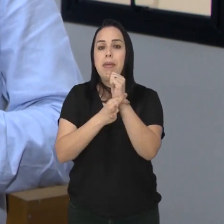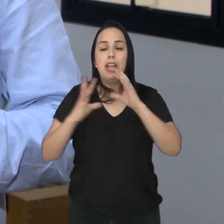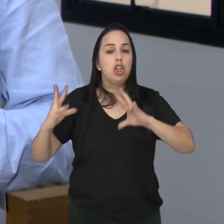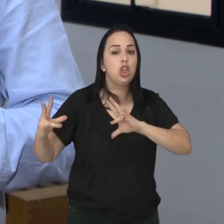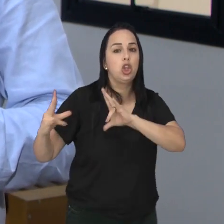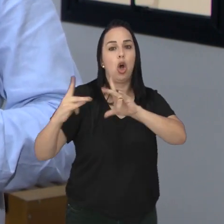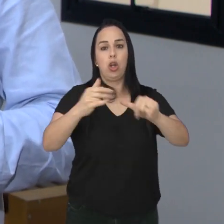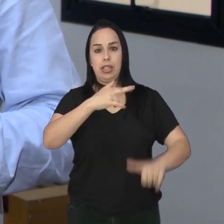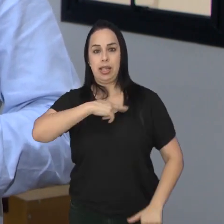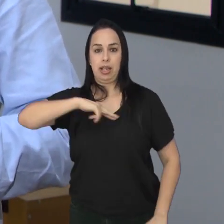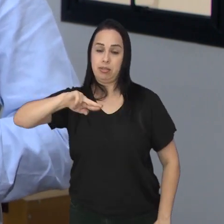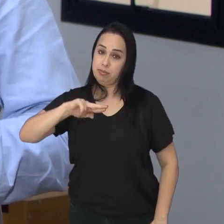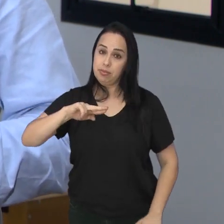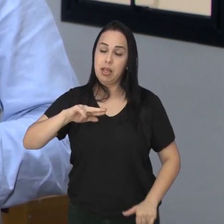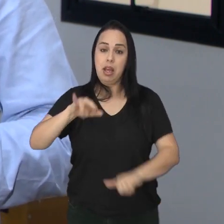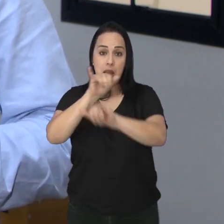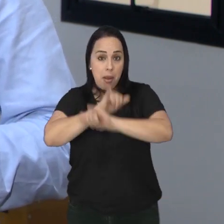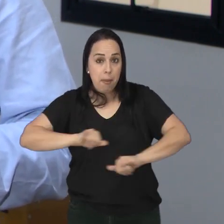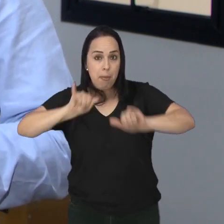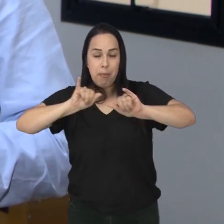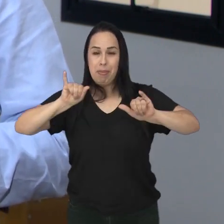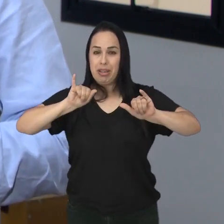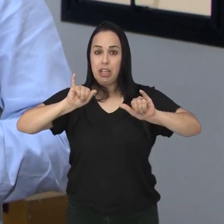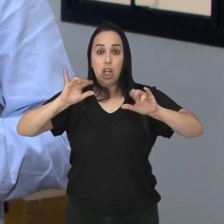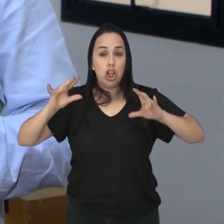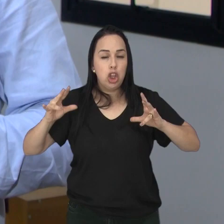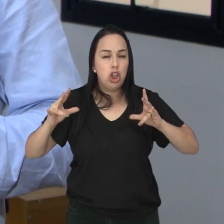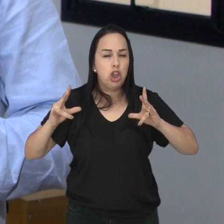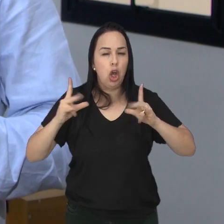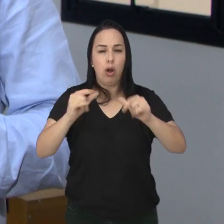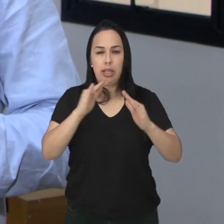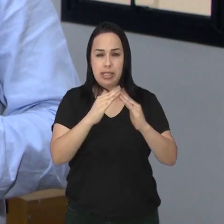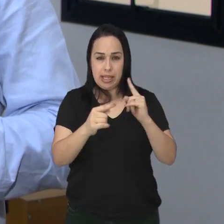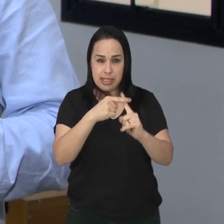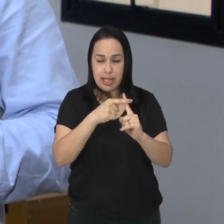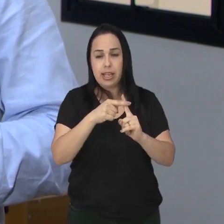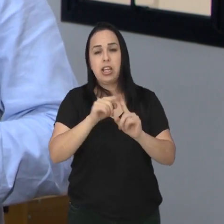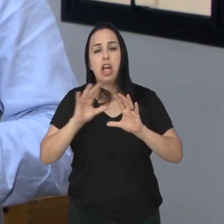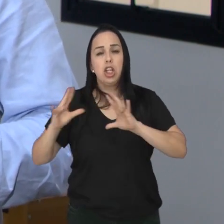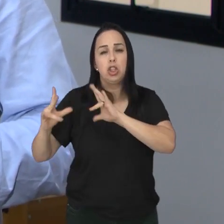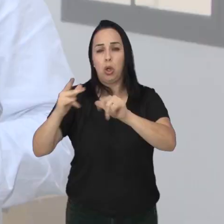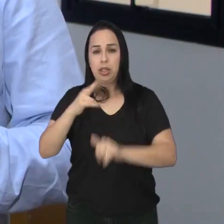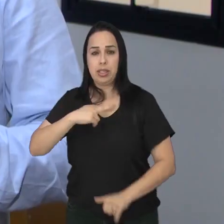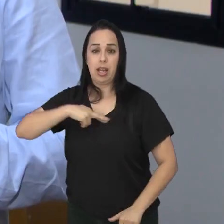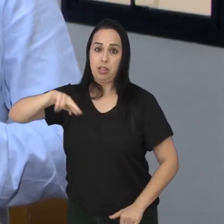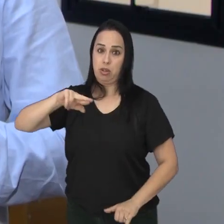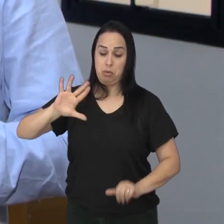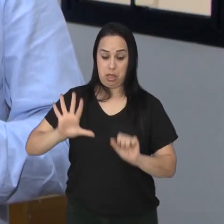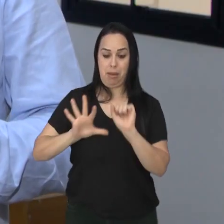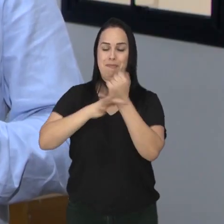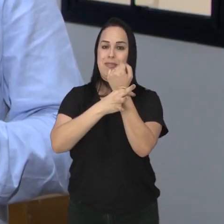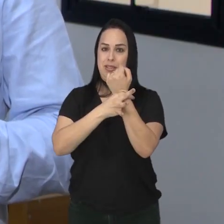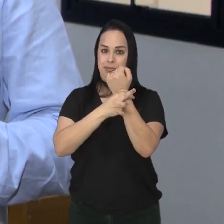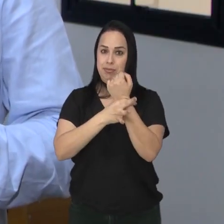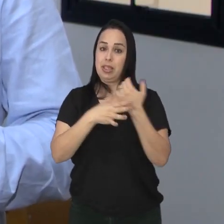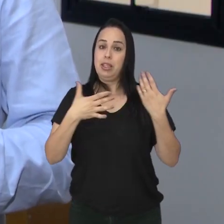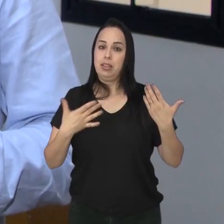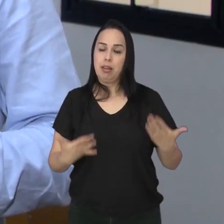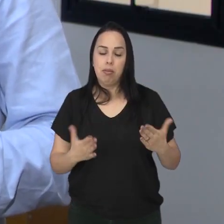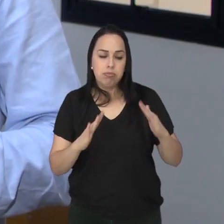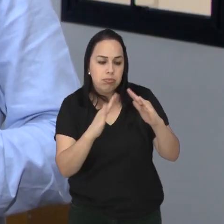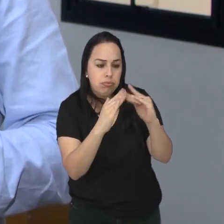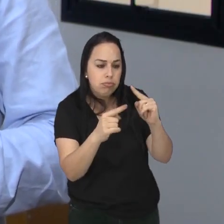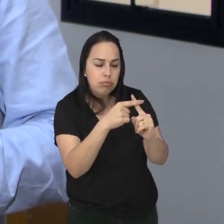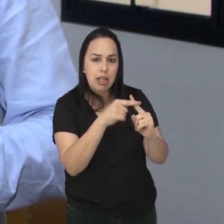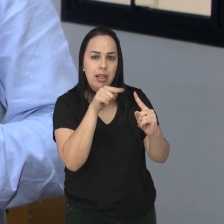os templos religiosos. Então é bom enfatizar isso, todos os templos religiosos. E essa lei,